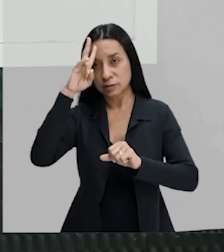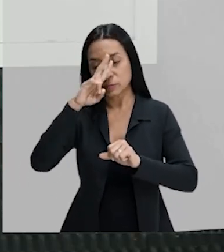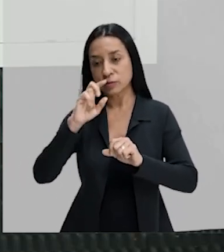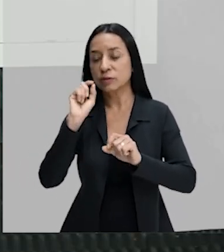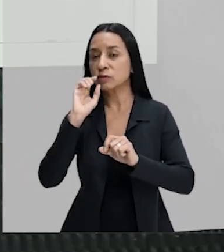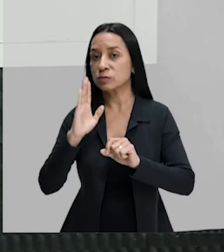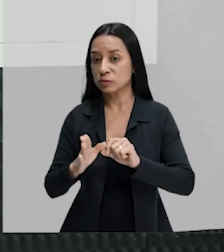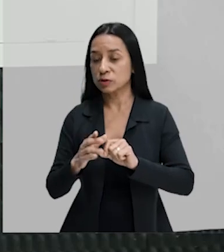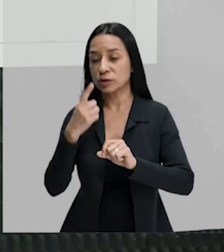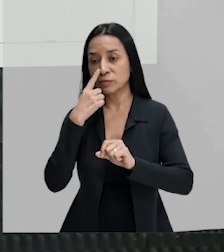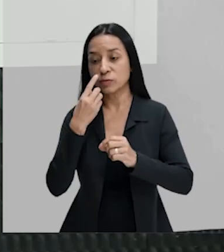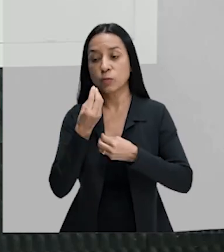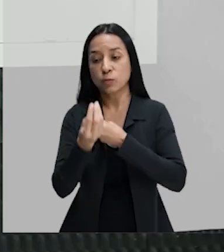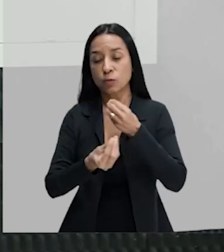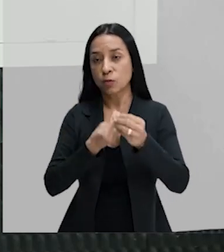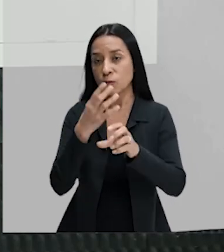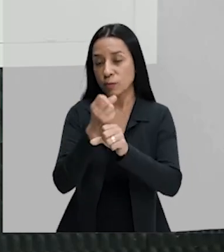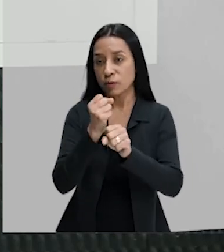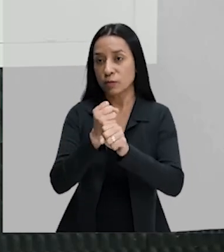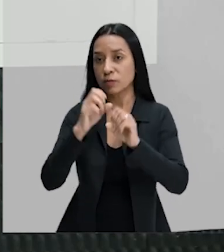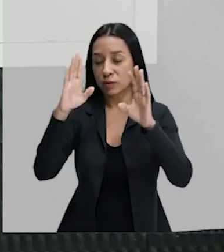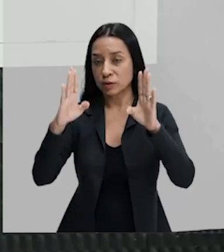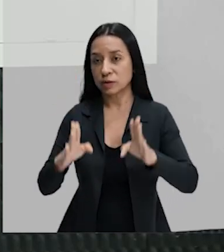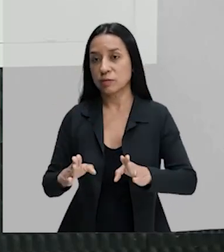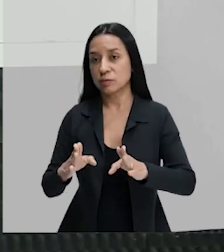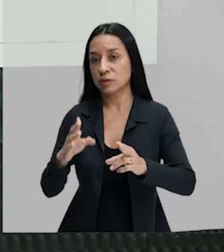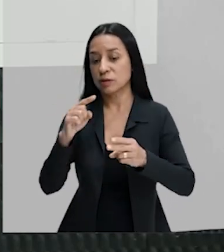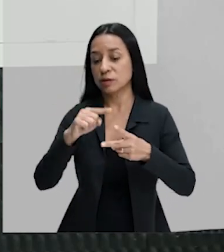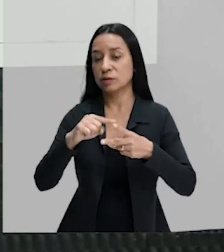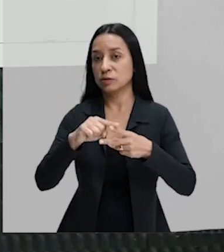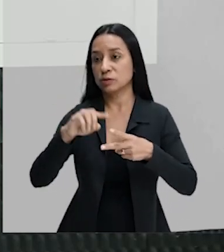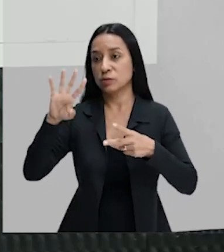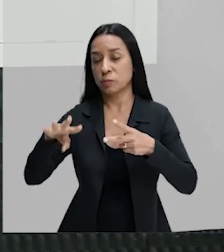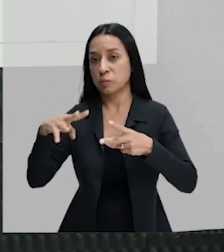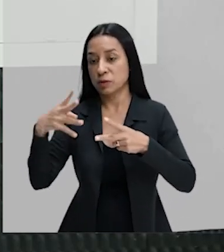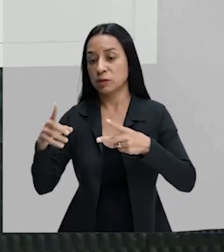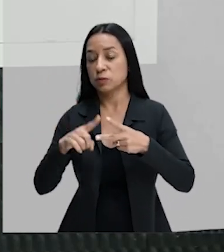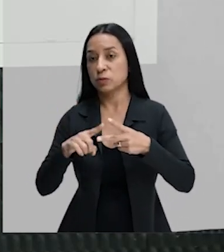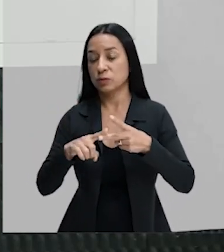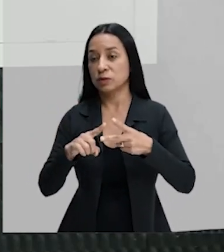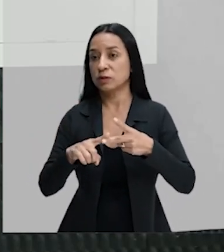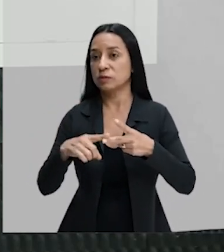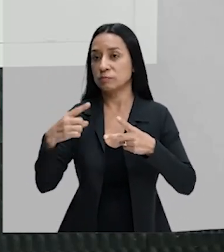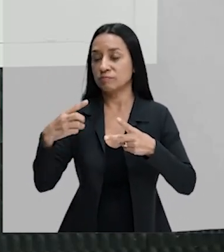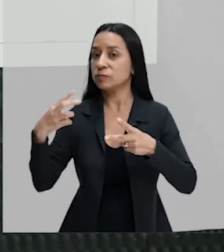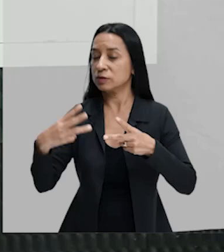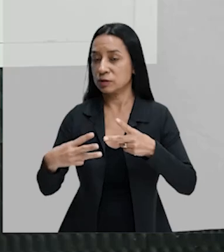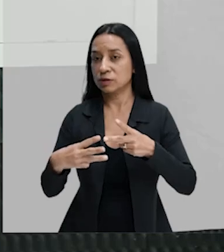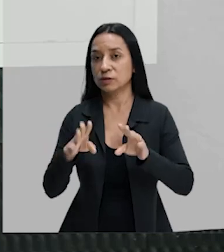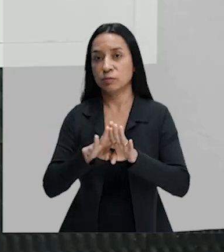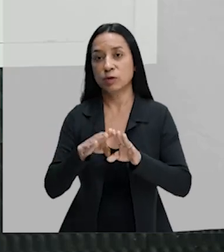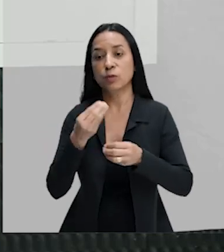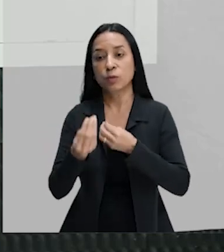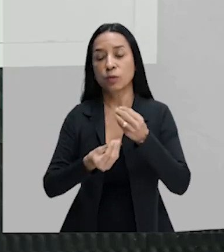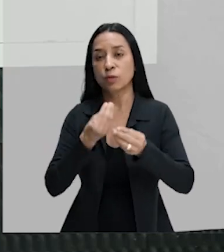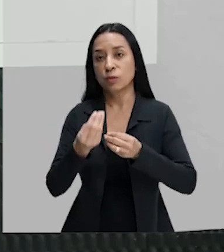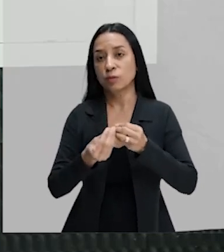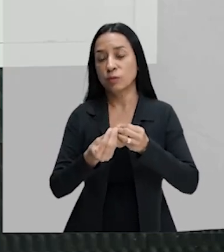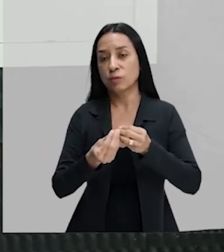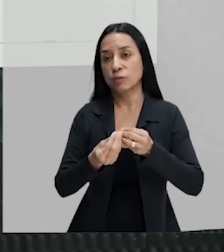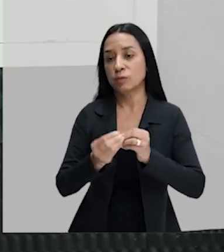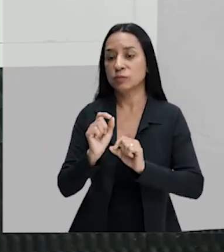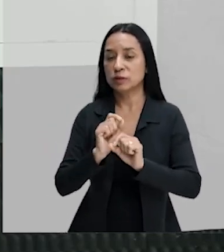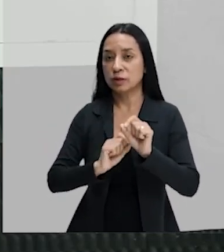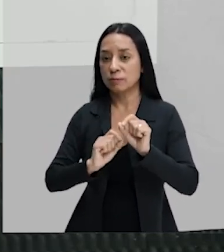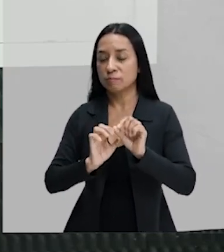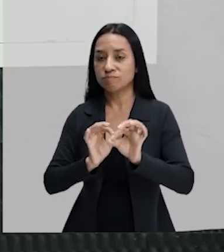determinante aqui, determinante de matriz de ordem 2, de ordem 3. A gente aprendeu algumas propriedades, né, que permitem